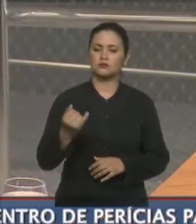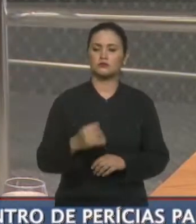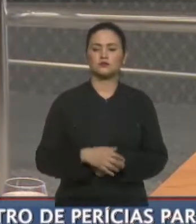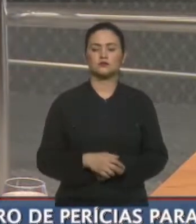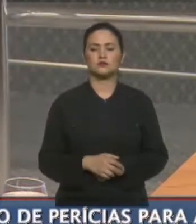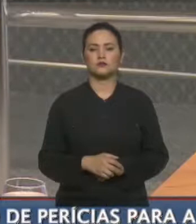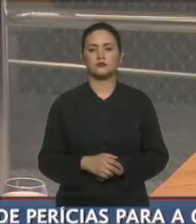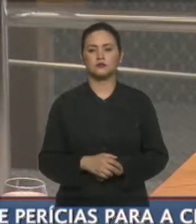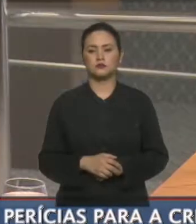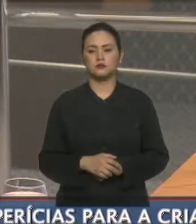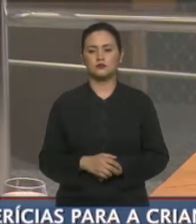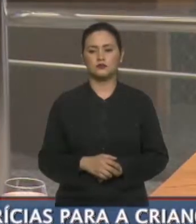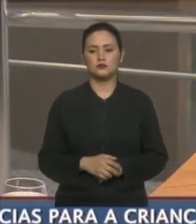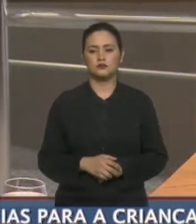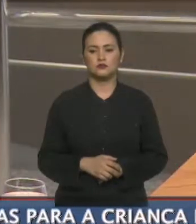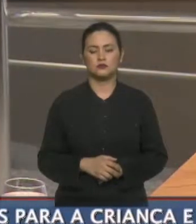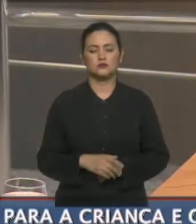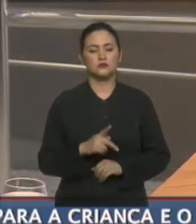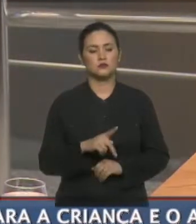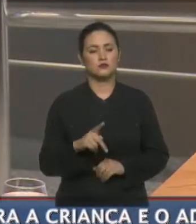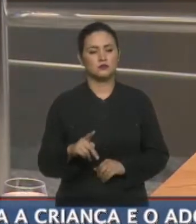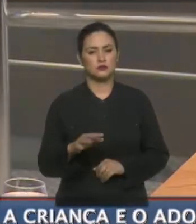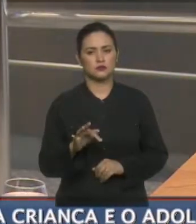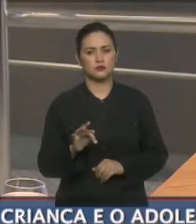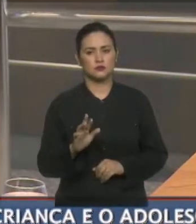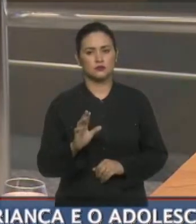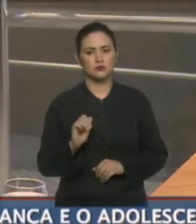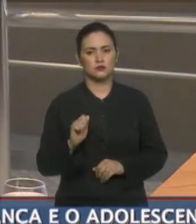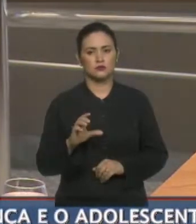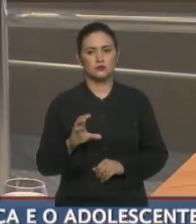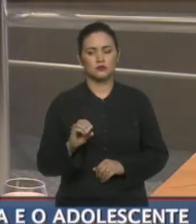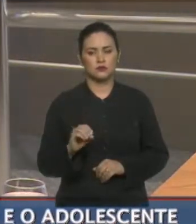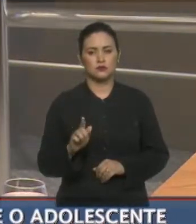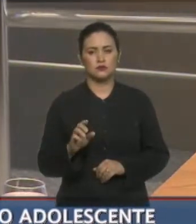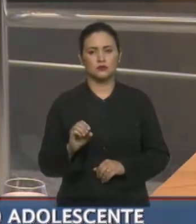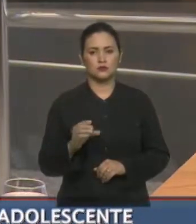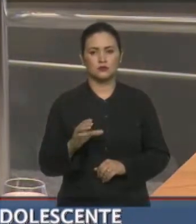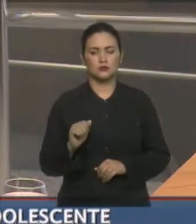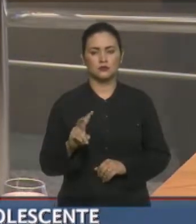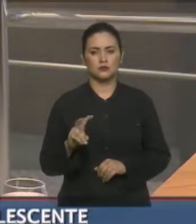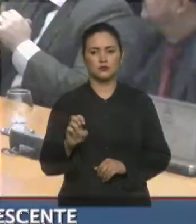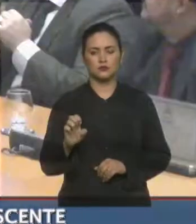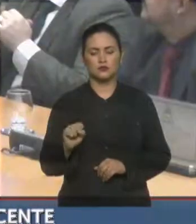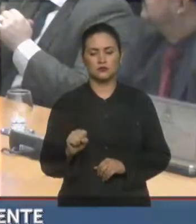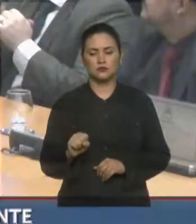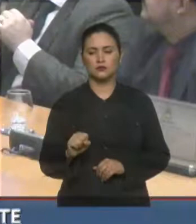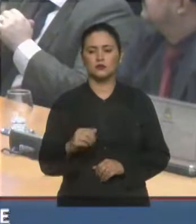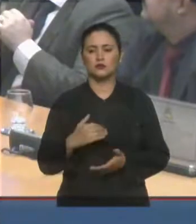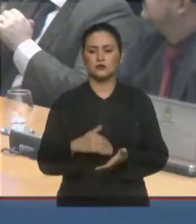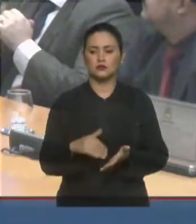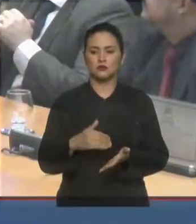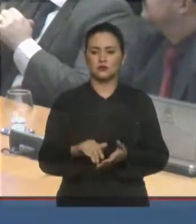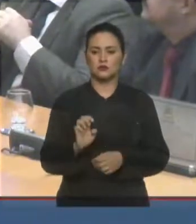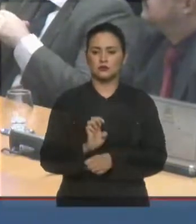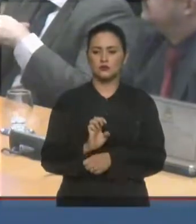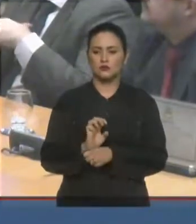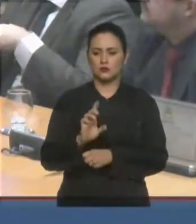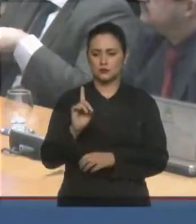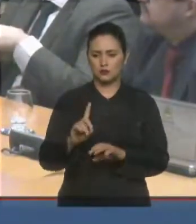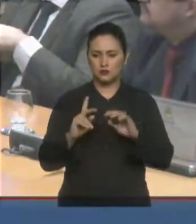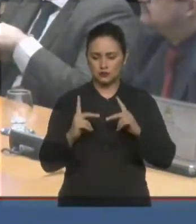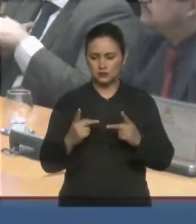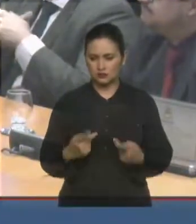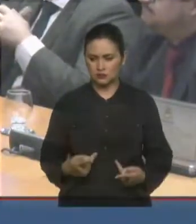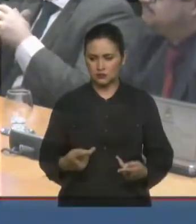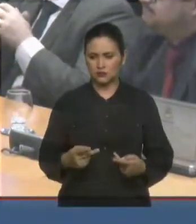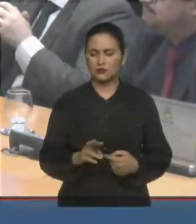em sua pessoa e na pessoa do professor Francisco Gonçalves, secretário de Estado de Direitos Humanos e Participação Popular, representando a